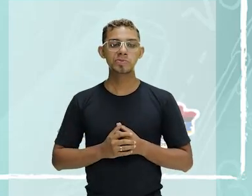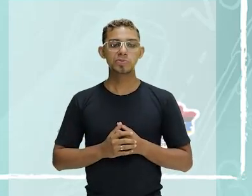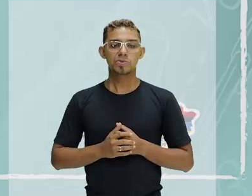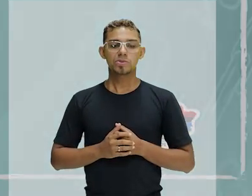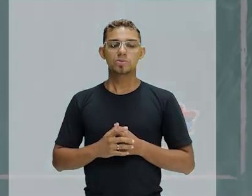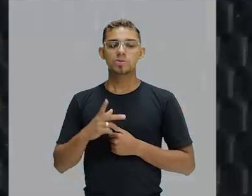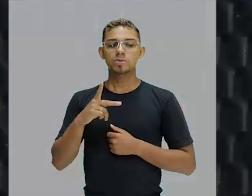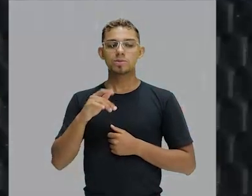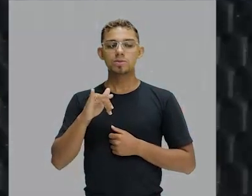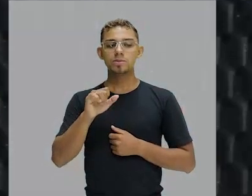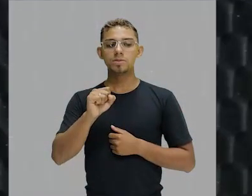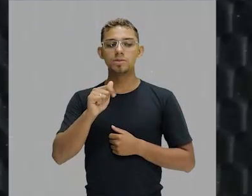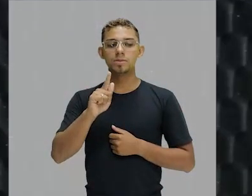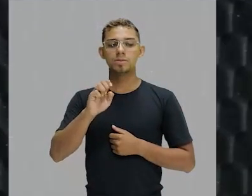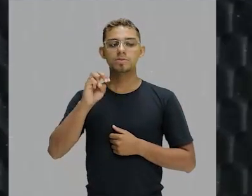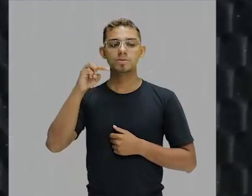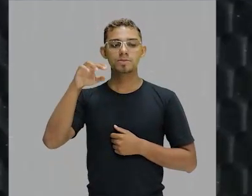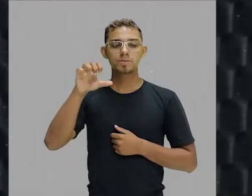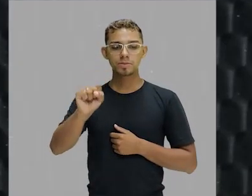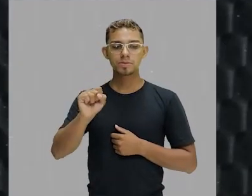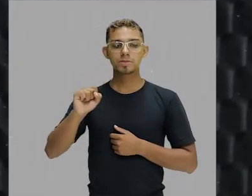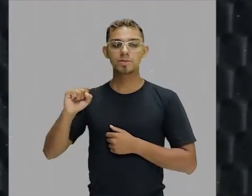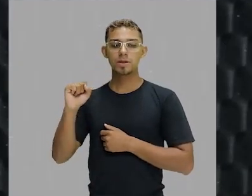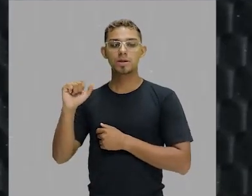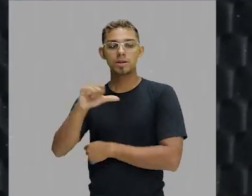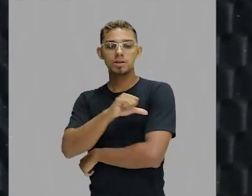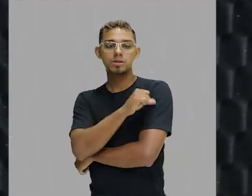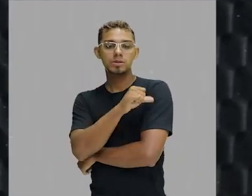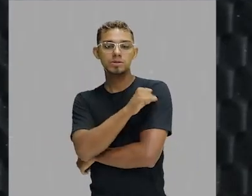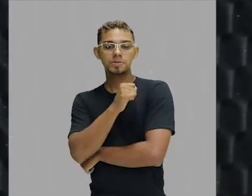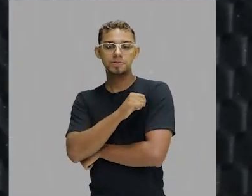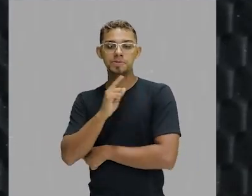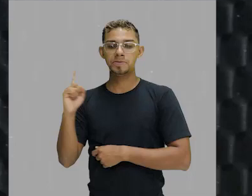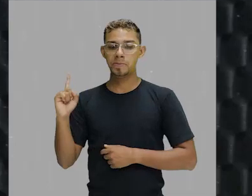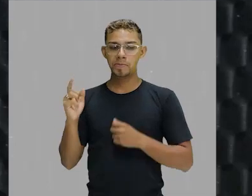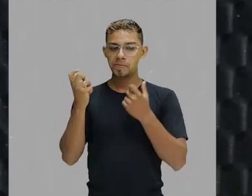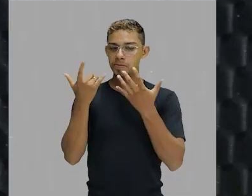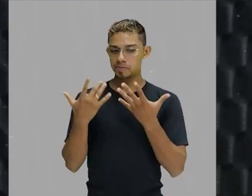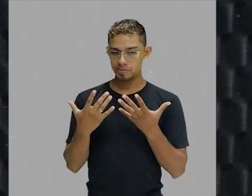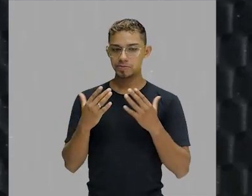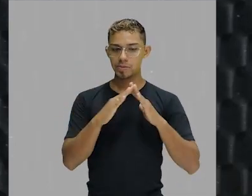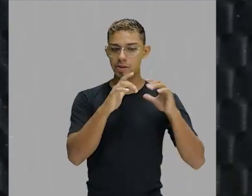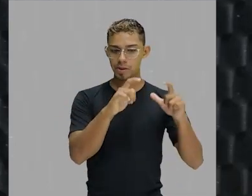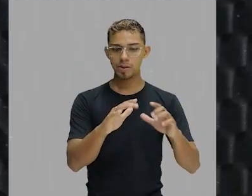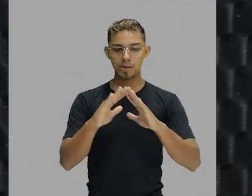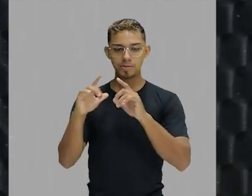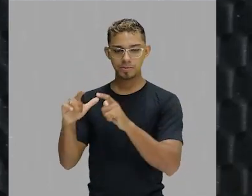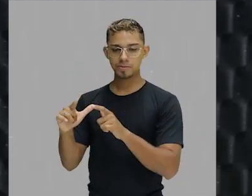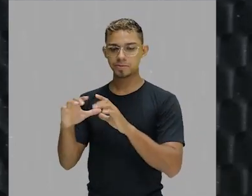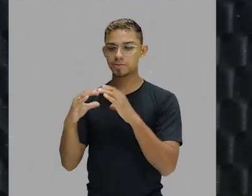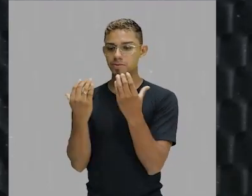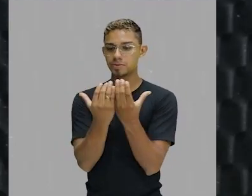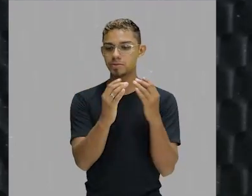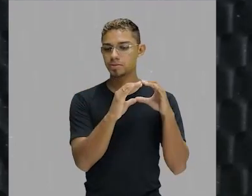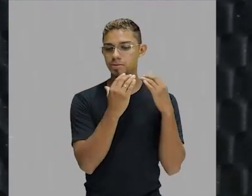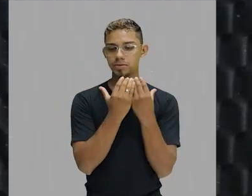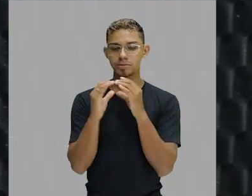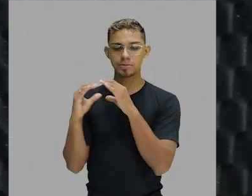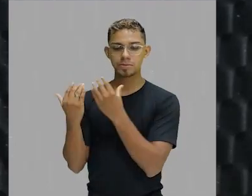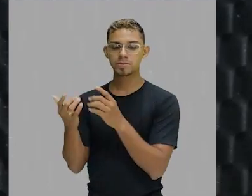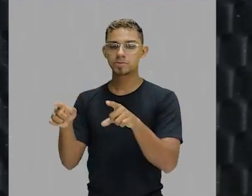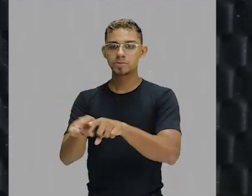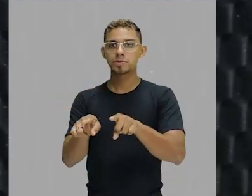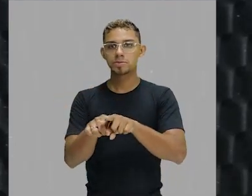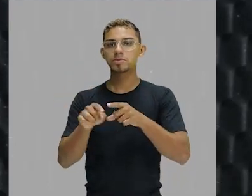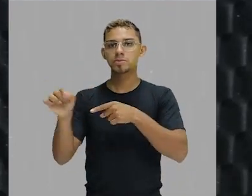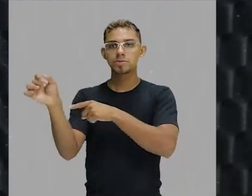de uma área, estou falando do acervo do Rio todo. Né? Inclusive as comunidades. Olha que interessante. Tanto é que já virou, né,